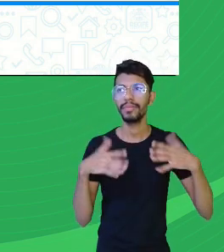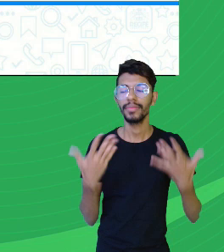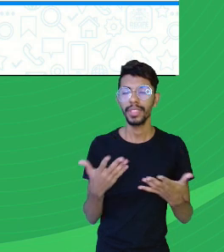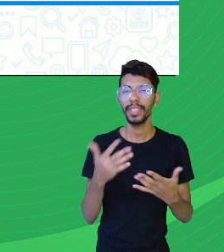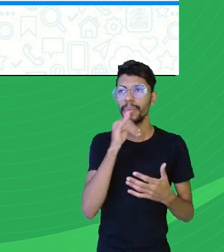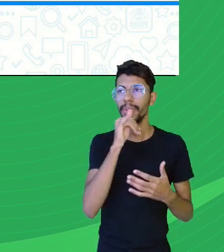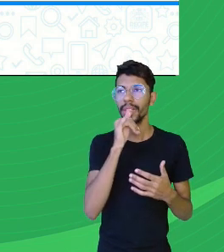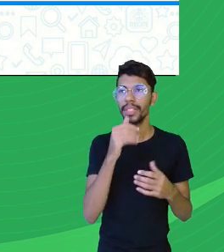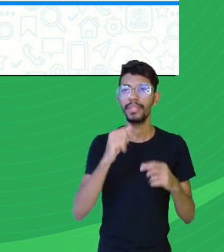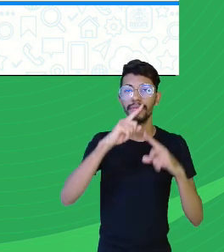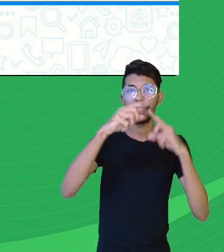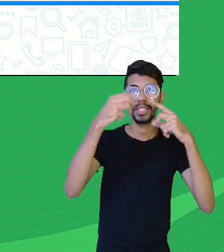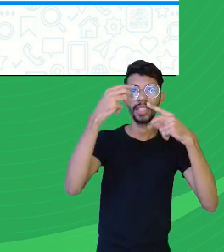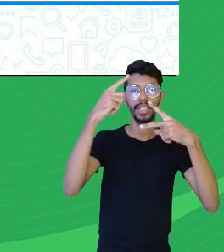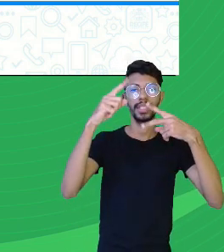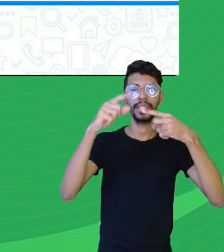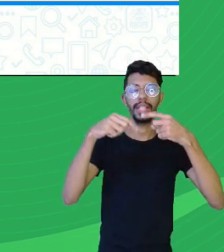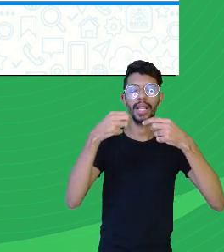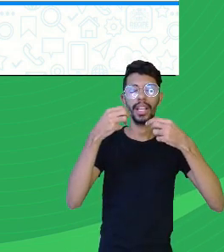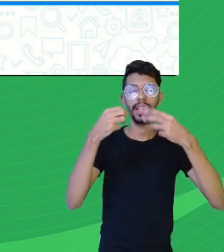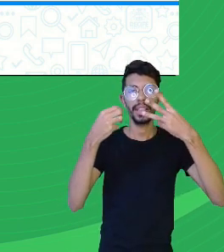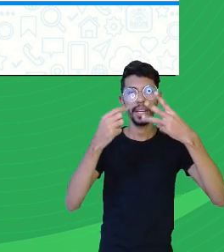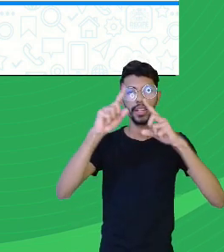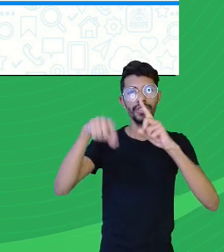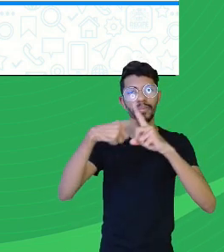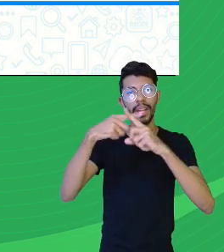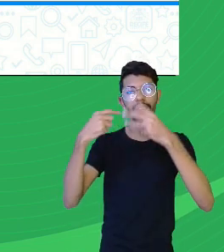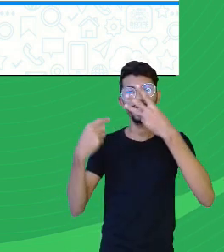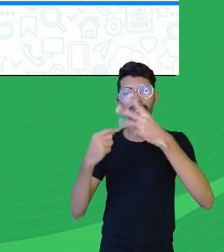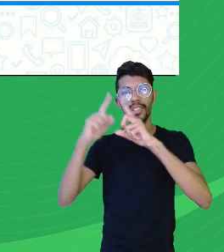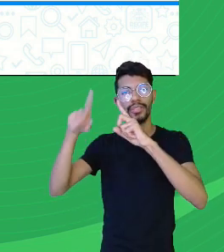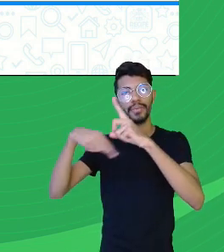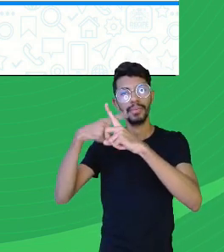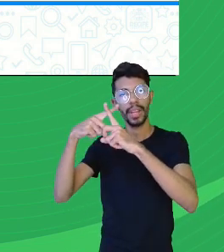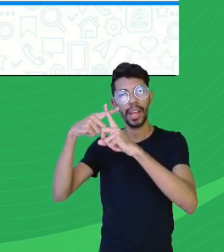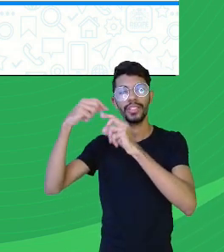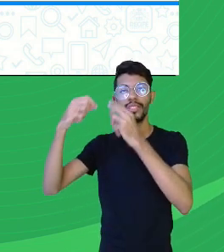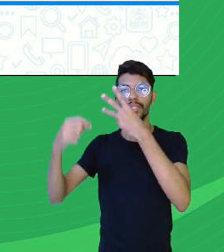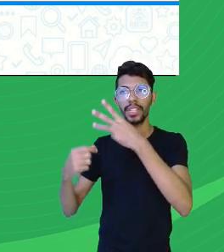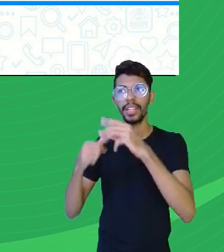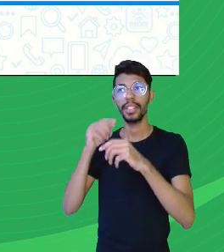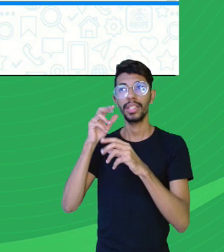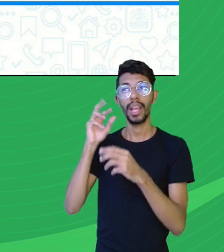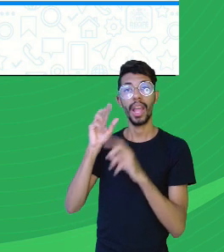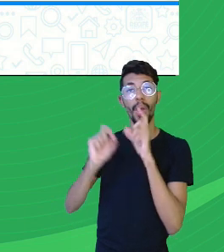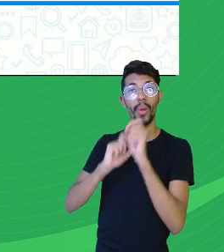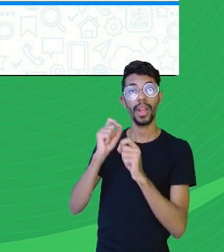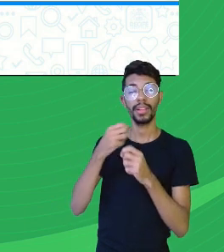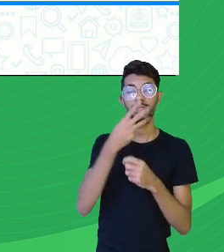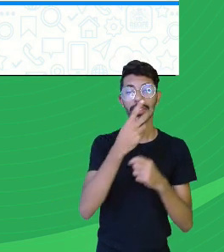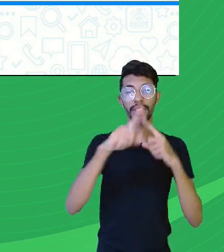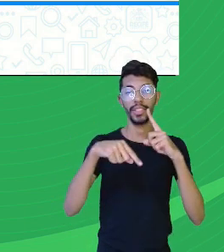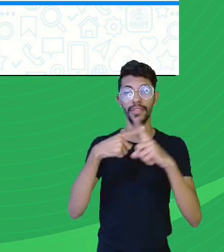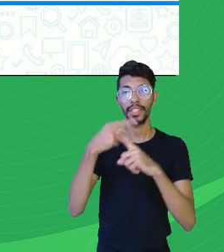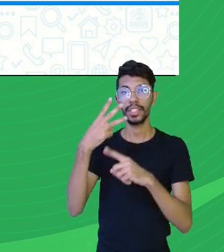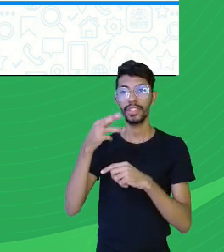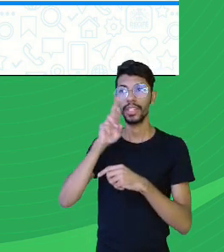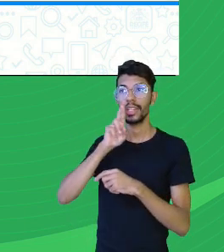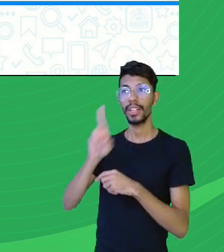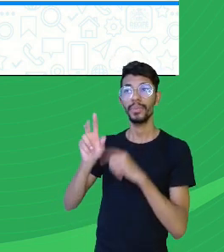mais 3 mais 3 é 3 vezes 3, que dá um total de